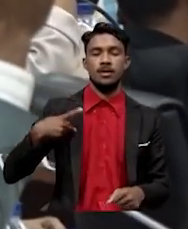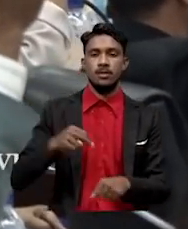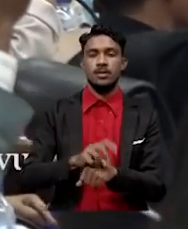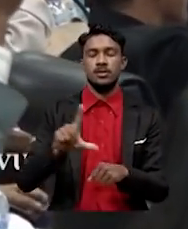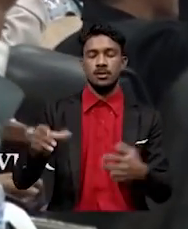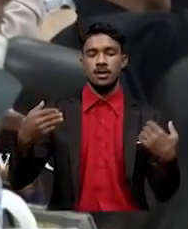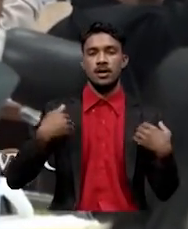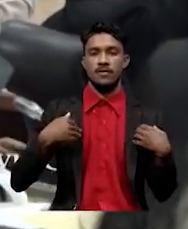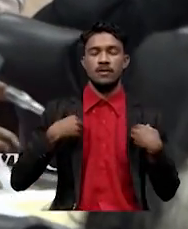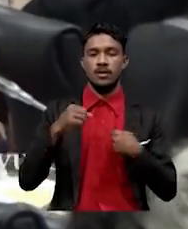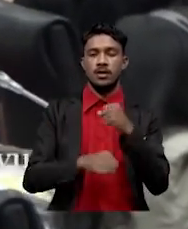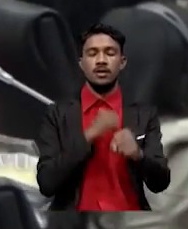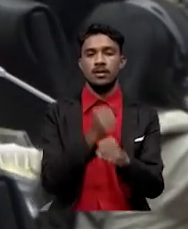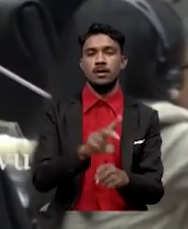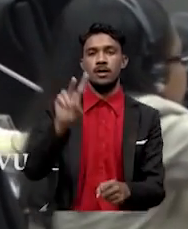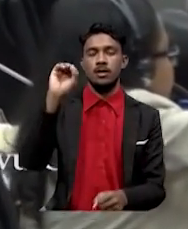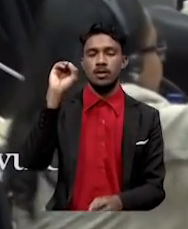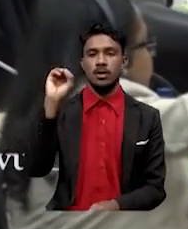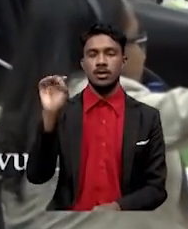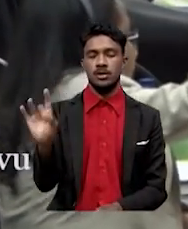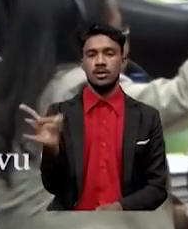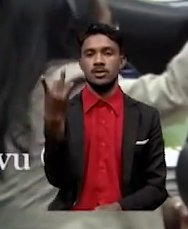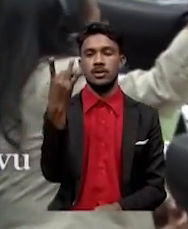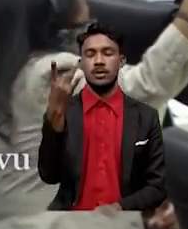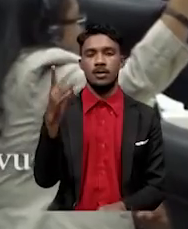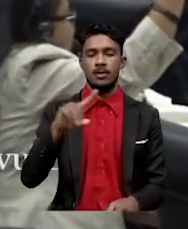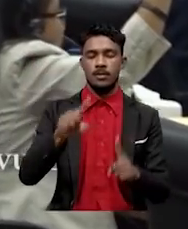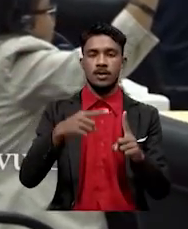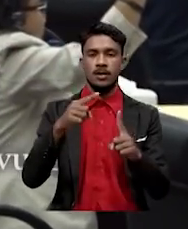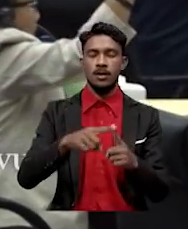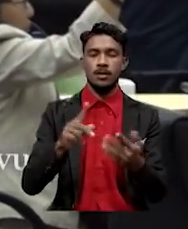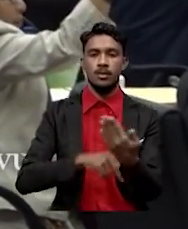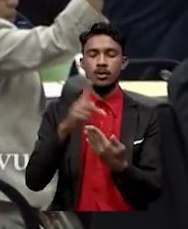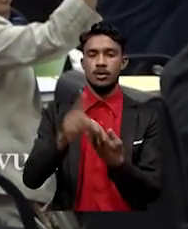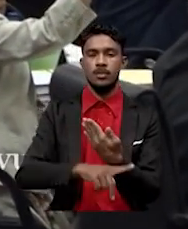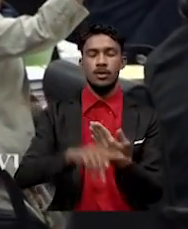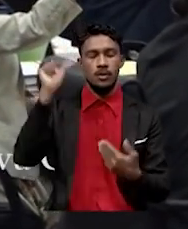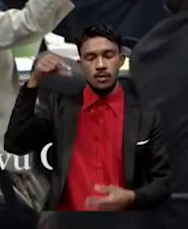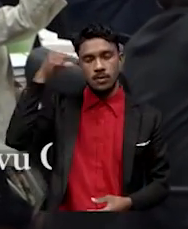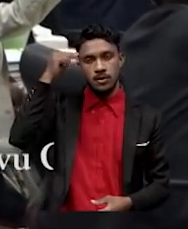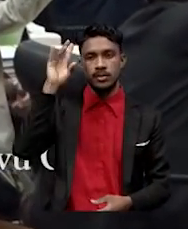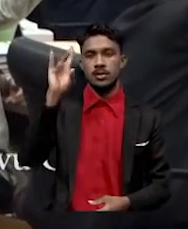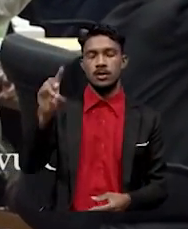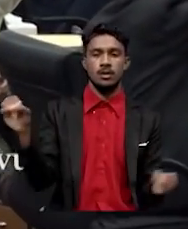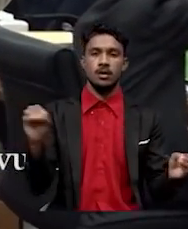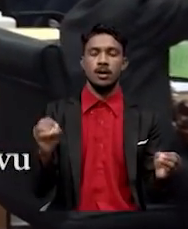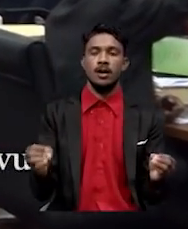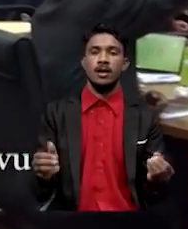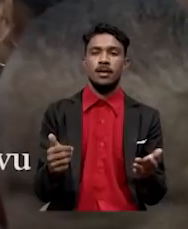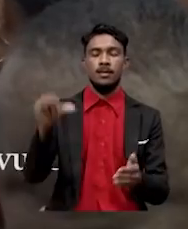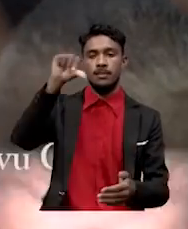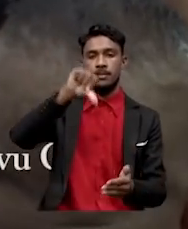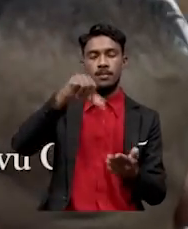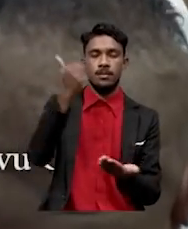akontese ona iha tina rimurua sanu resim lalu ba ngira program setim governo niang la pasa dala rua tutuir